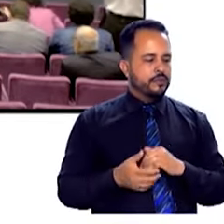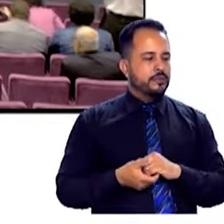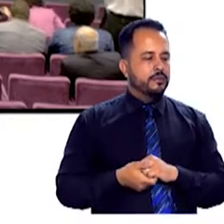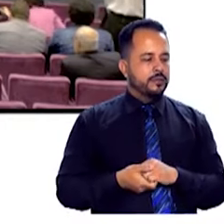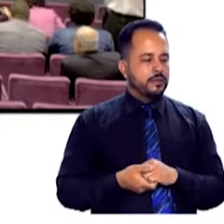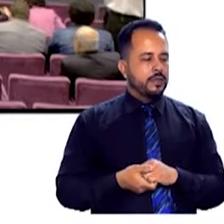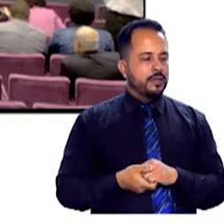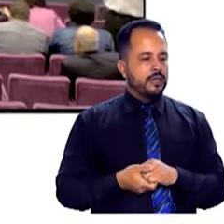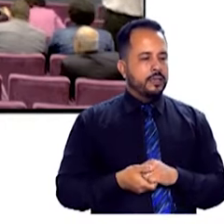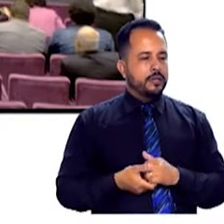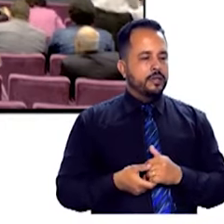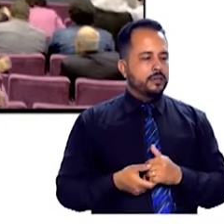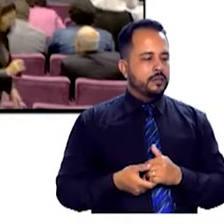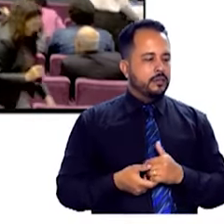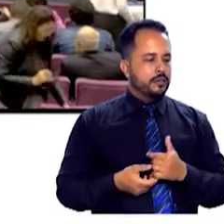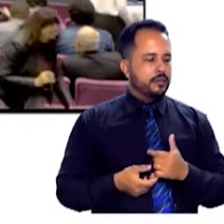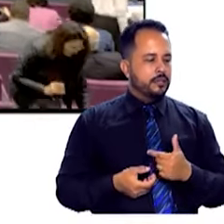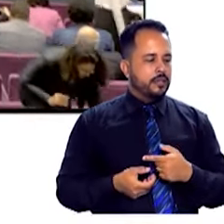e